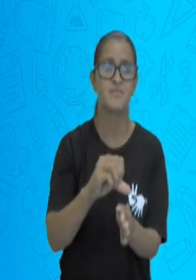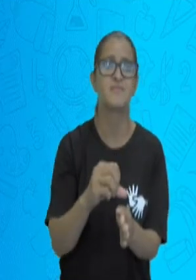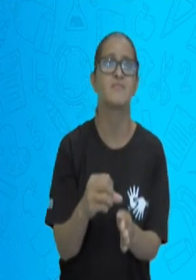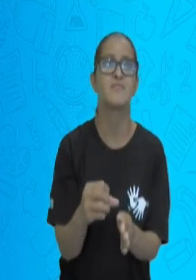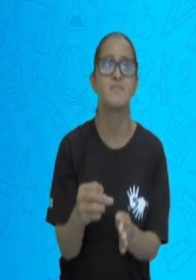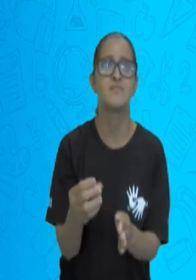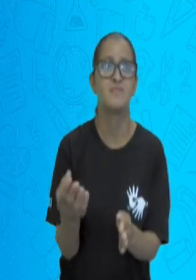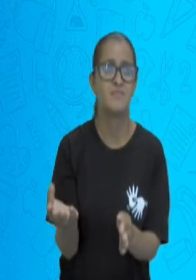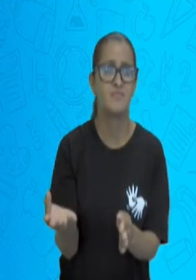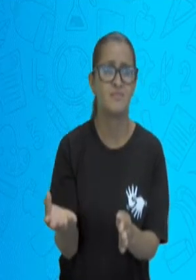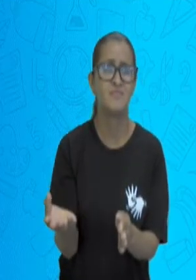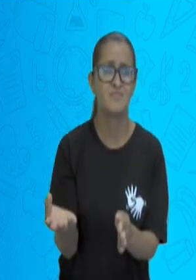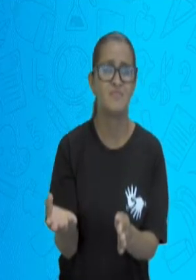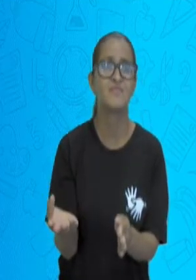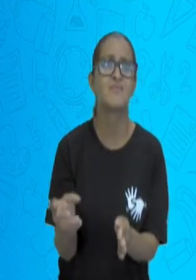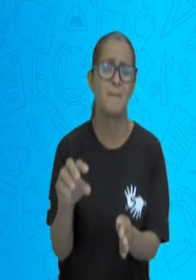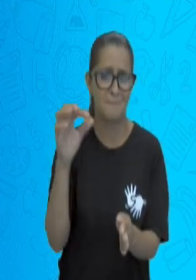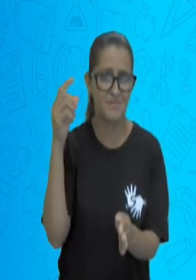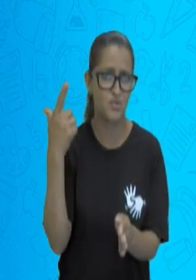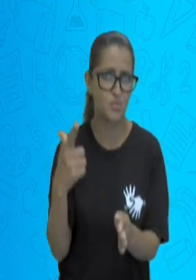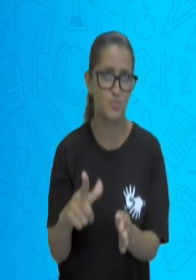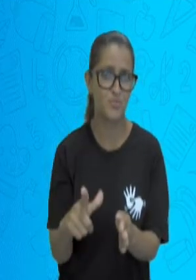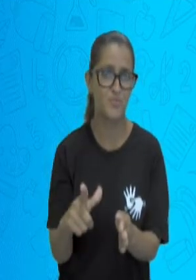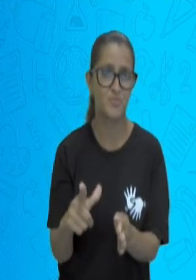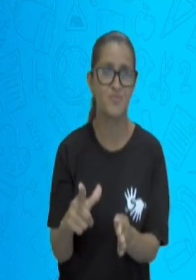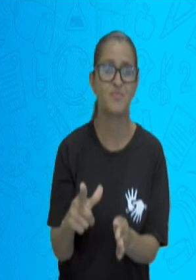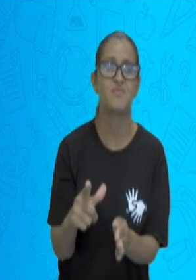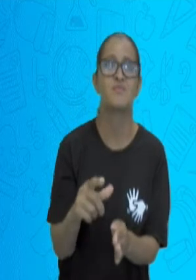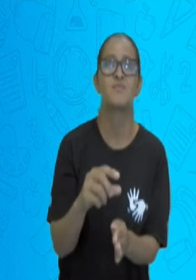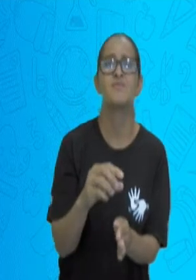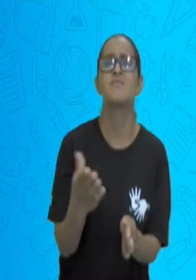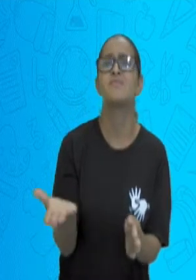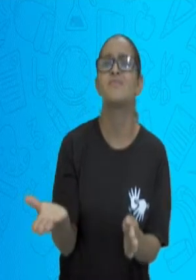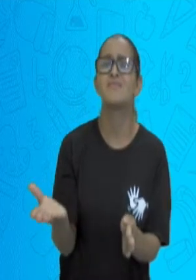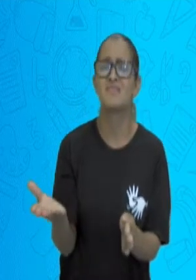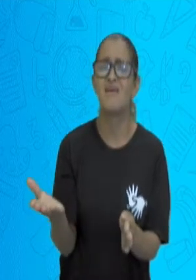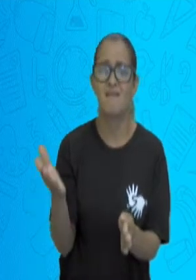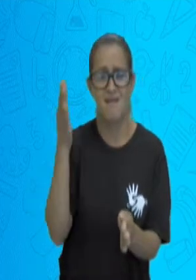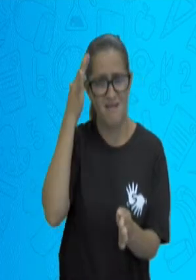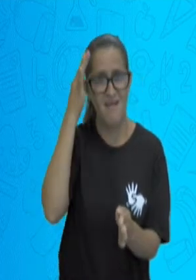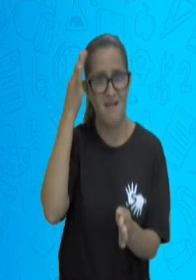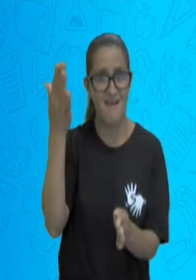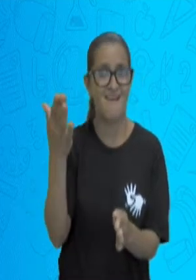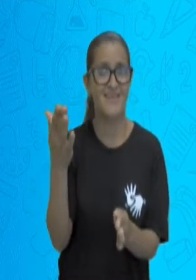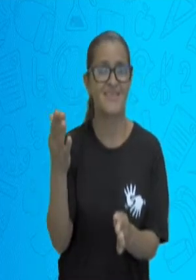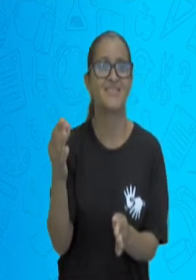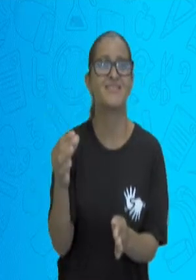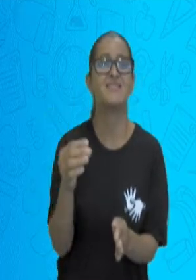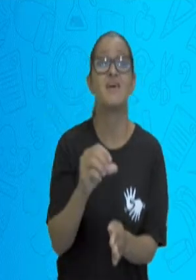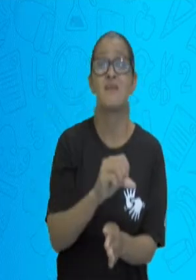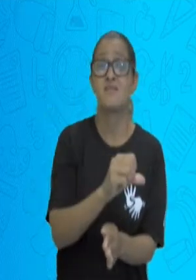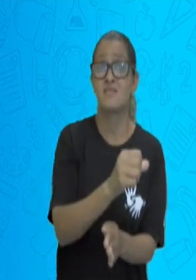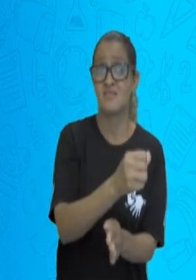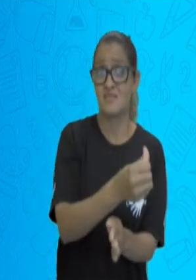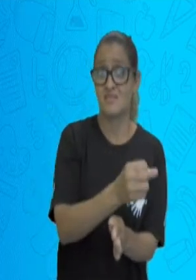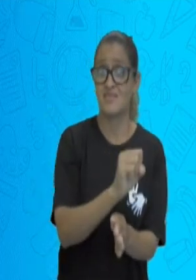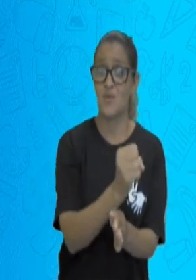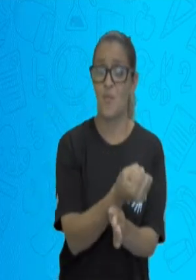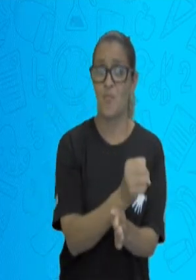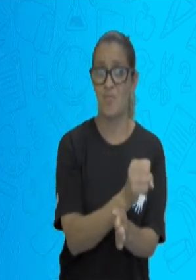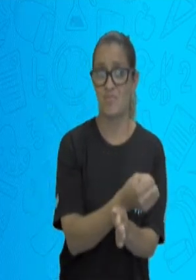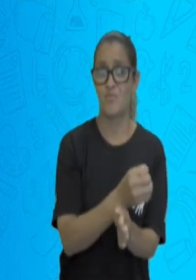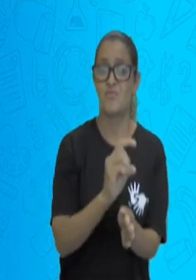nós já fizemos acima, mas nós vamos repetir, tá? O que vem antes do 69 é o